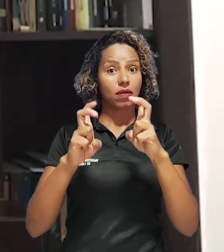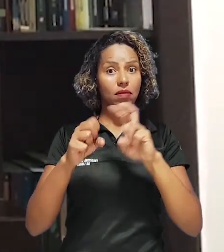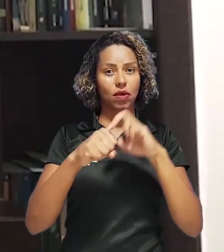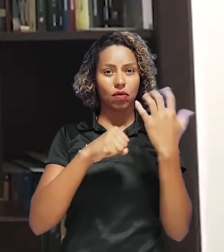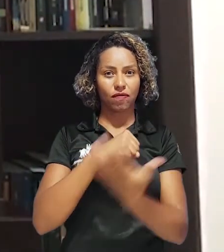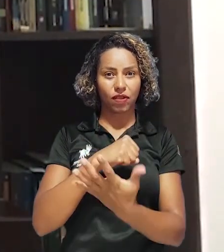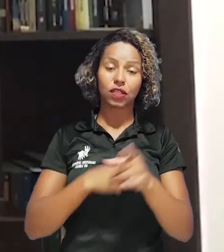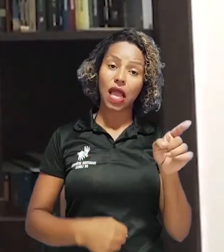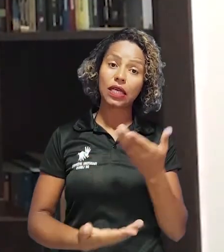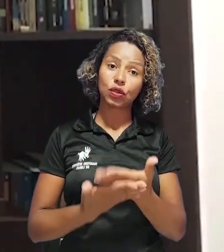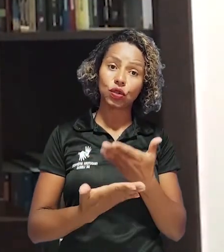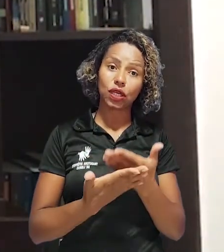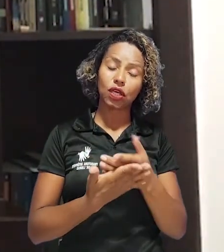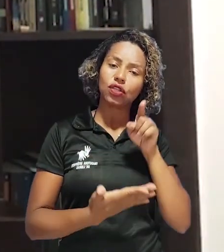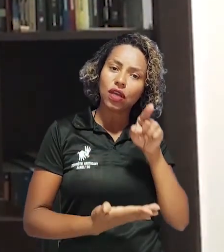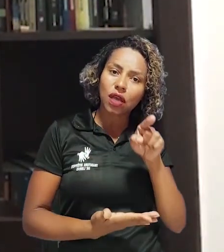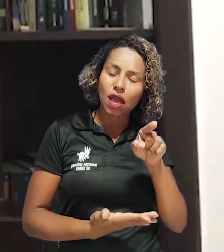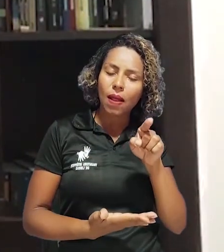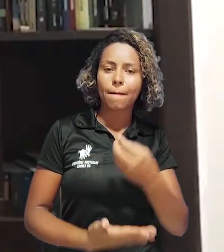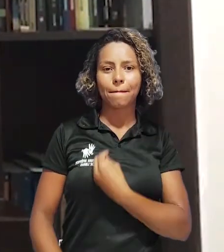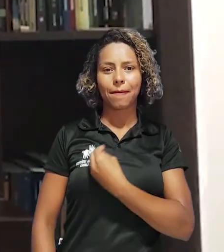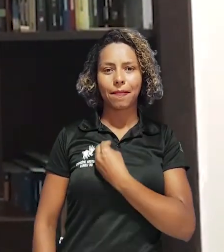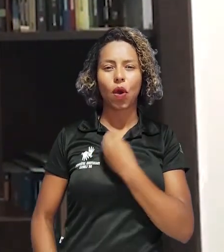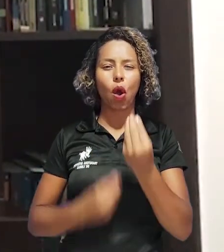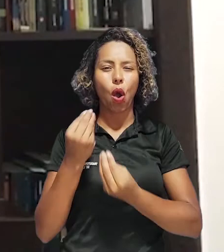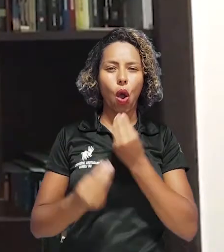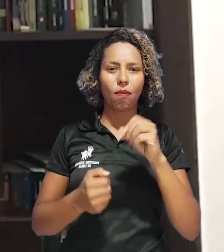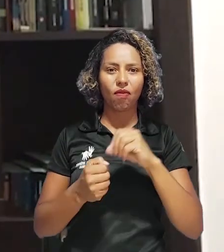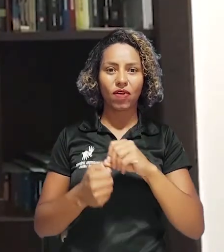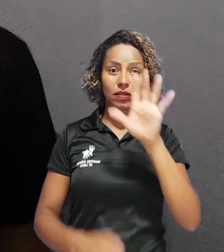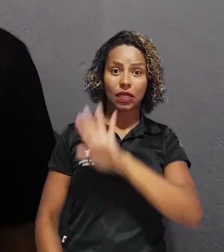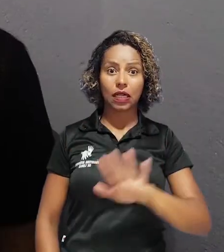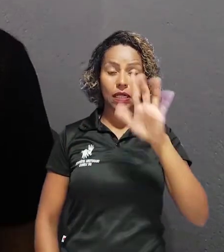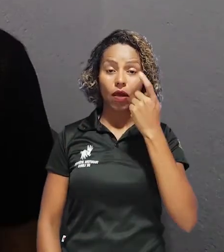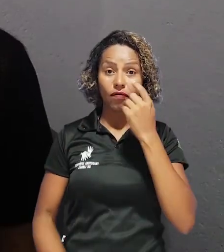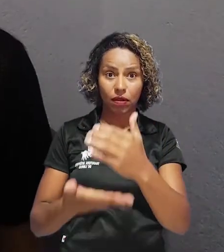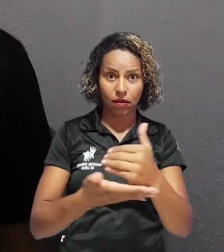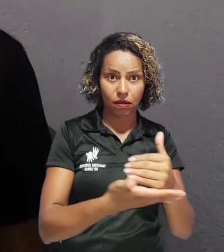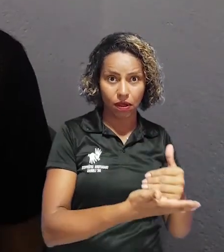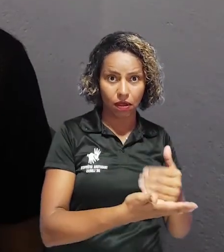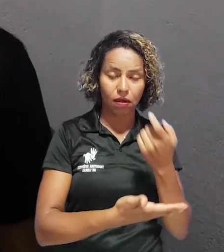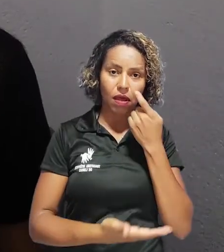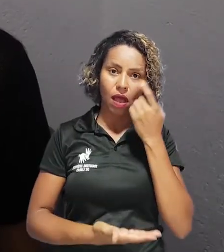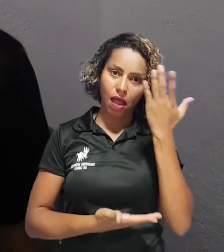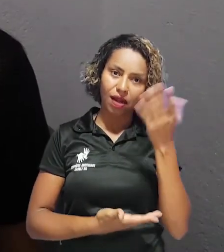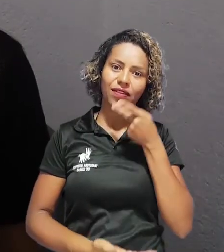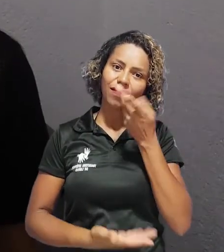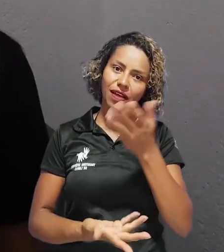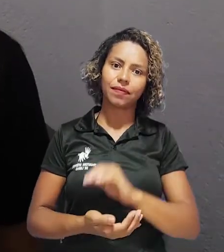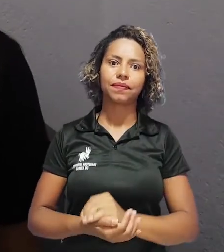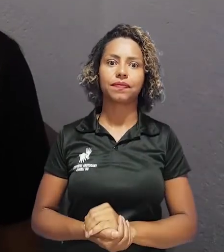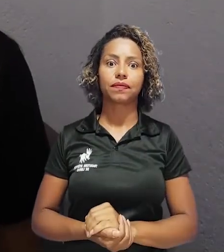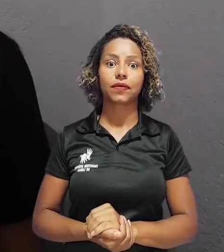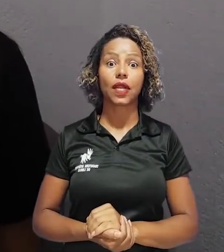UFJF Jéssica céu que participou da produção da nota fala um pouco mais sobre os números no dia 29 de Março os